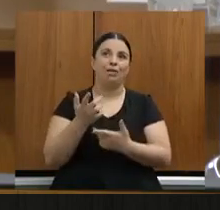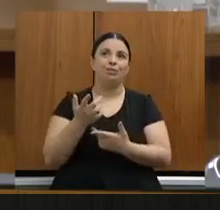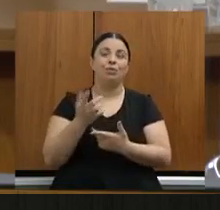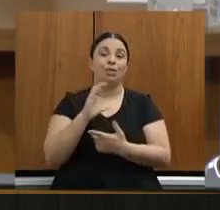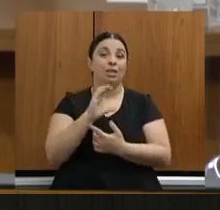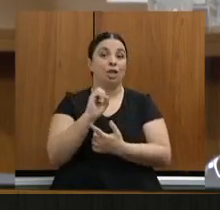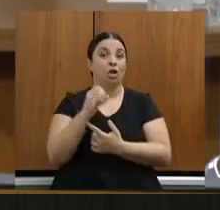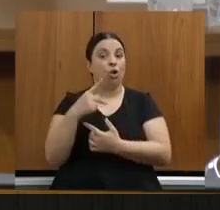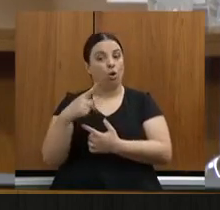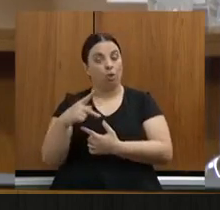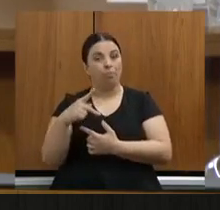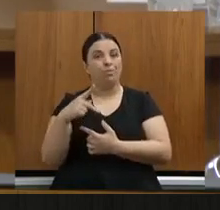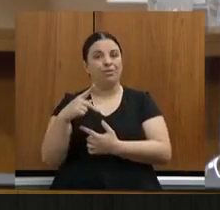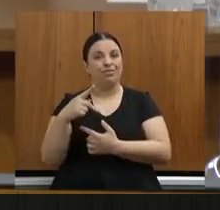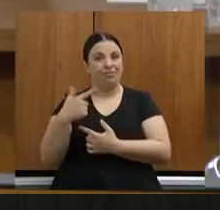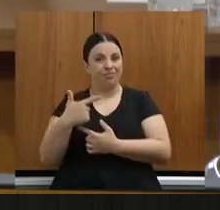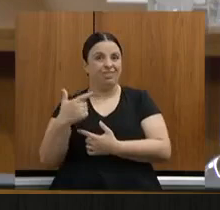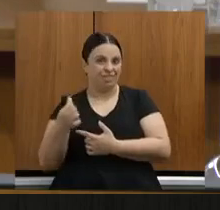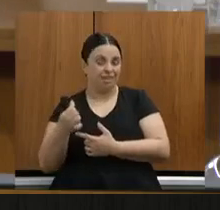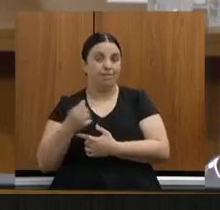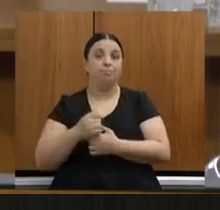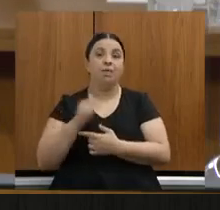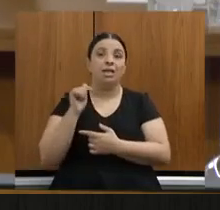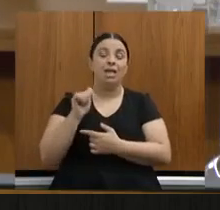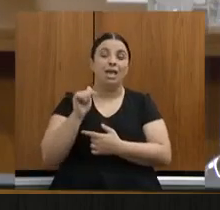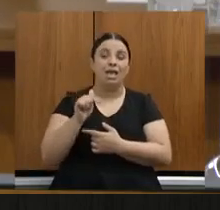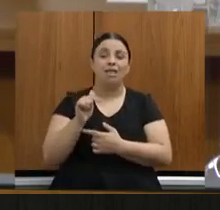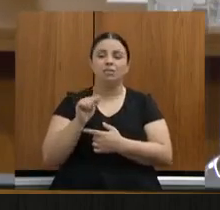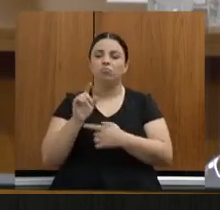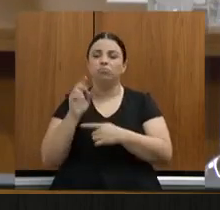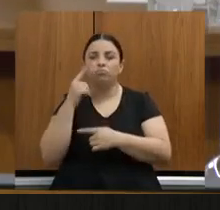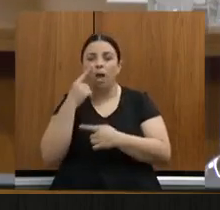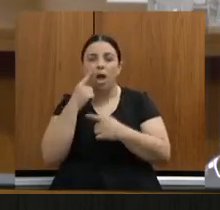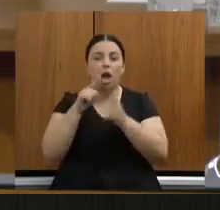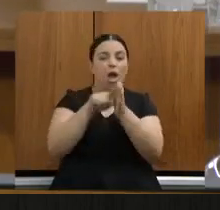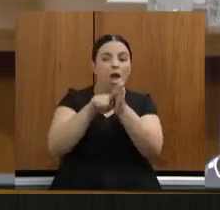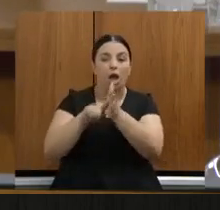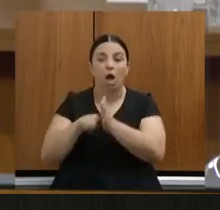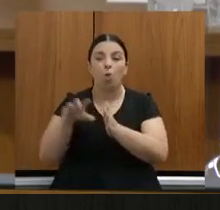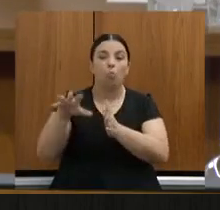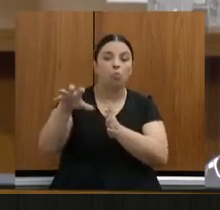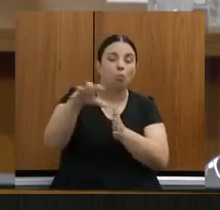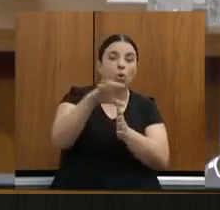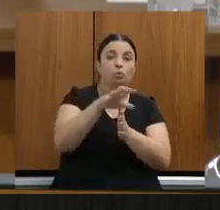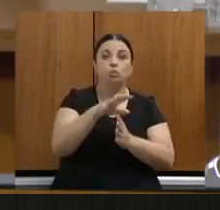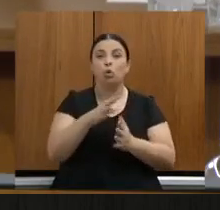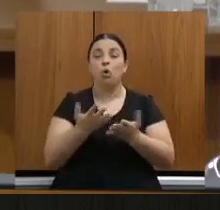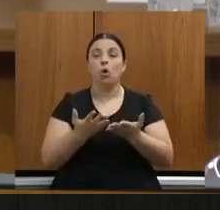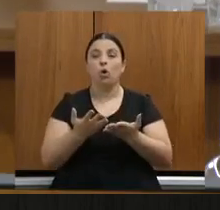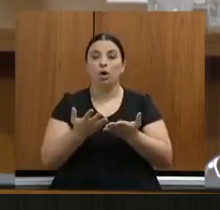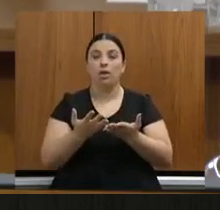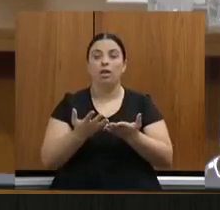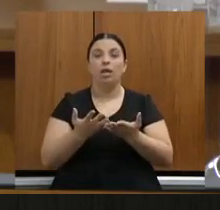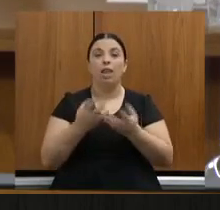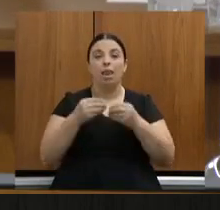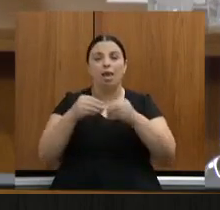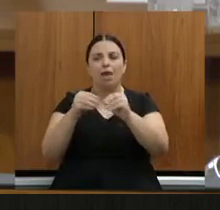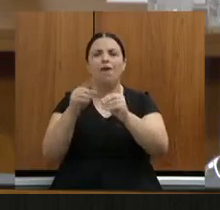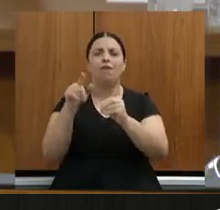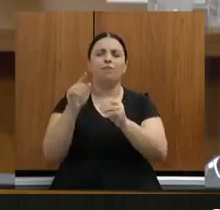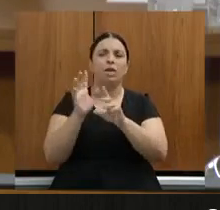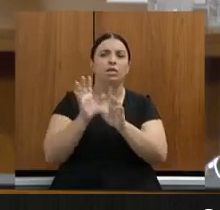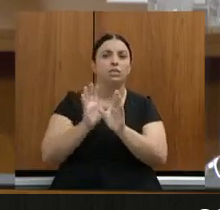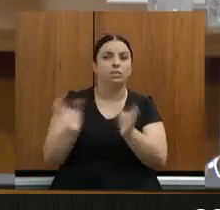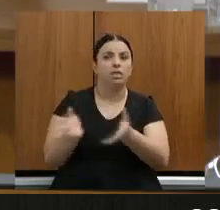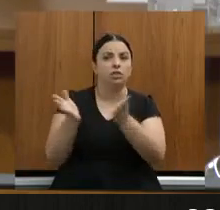26 esse saneamento e levar essa cultura do zoneamento ambiental positivo levar para o interior do